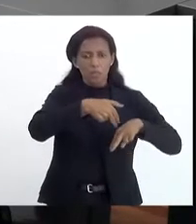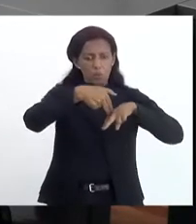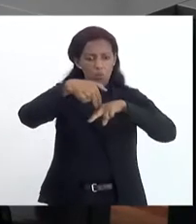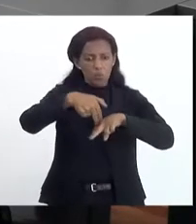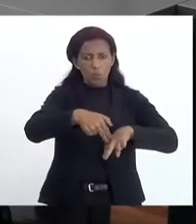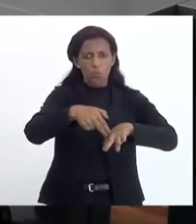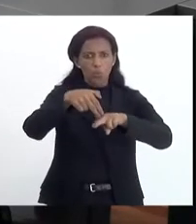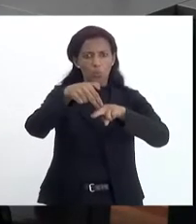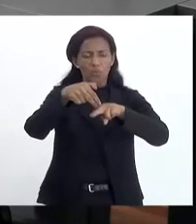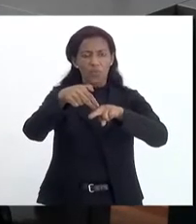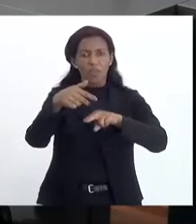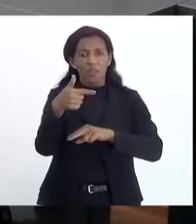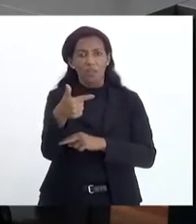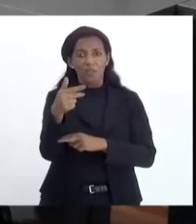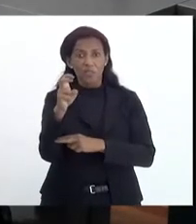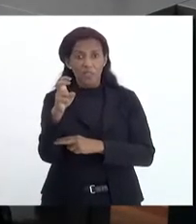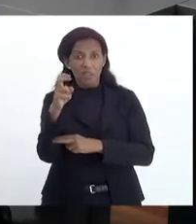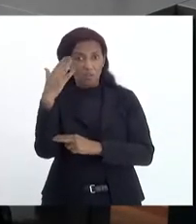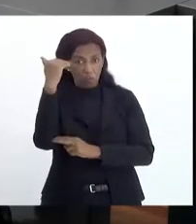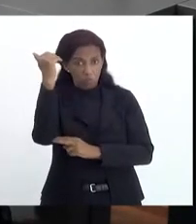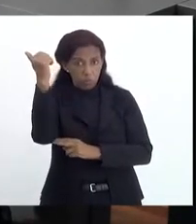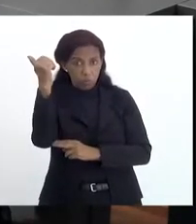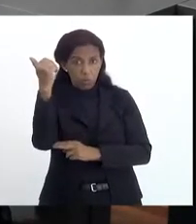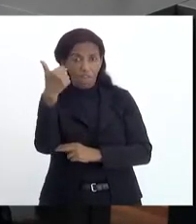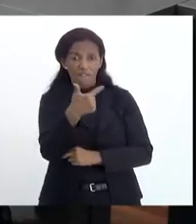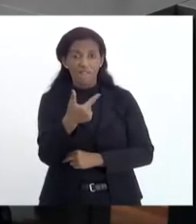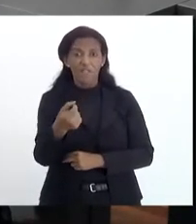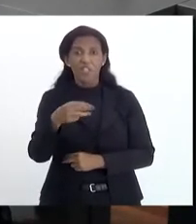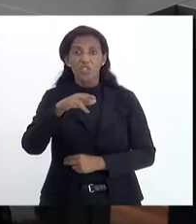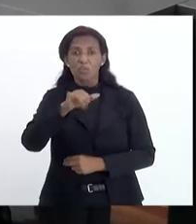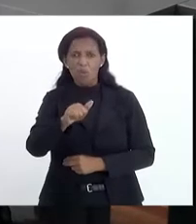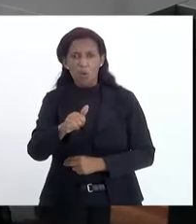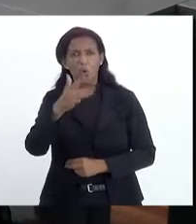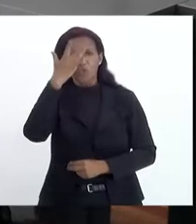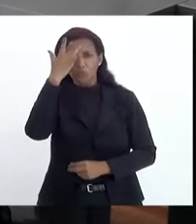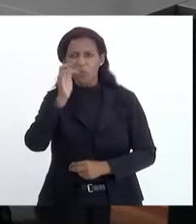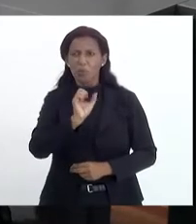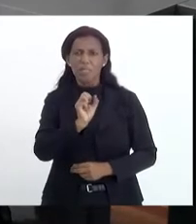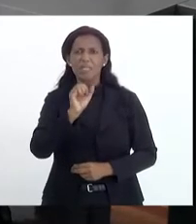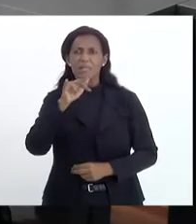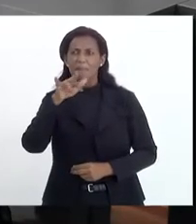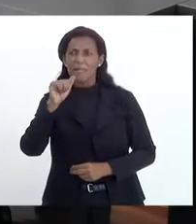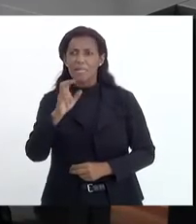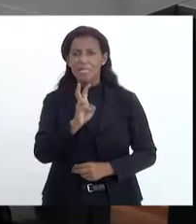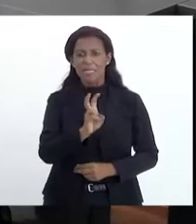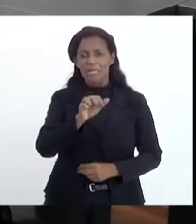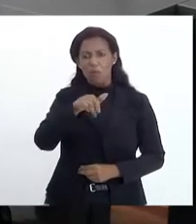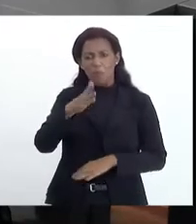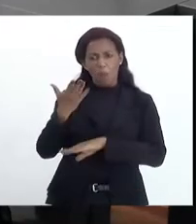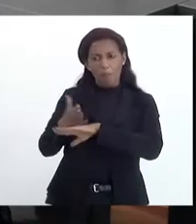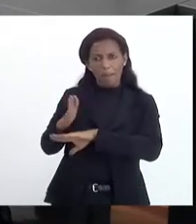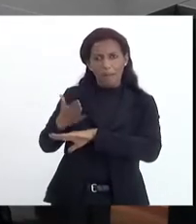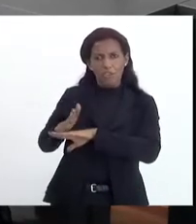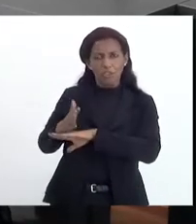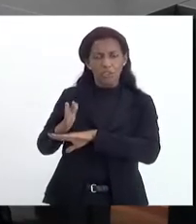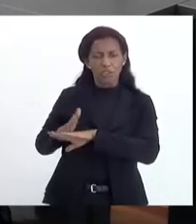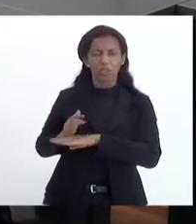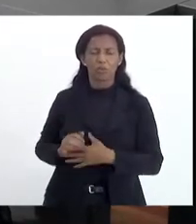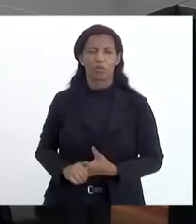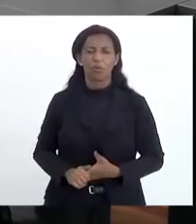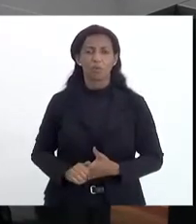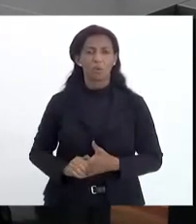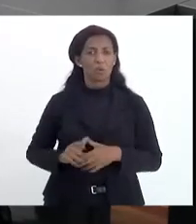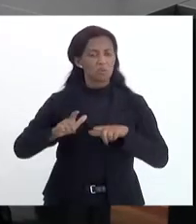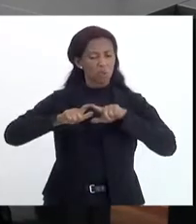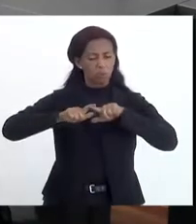25 milhões de fãs diretos, 20 milhões de simpatizantes, 5 milhões de praticantes e só